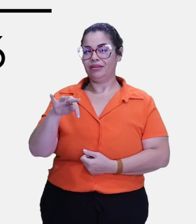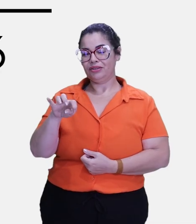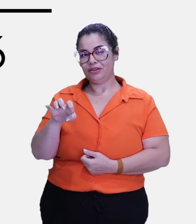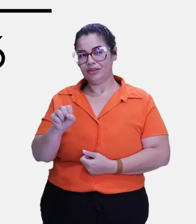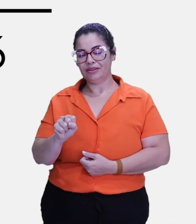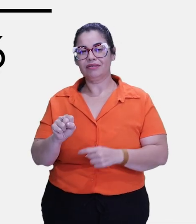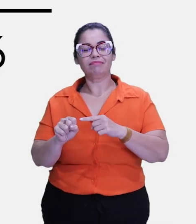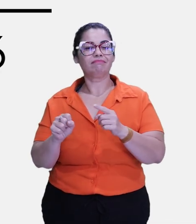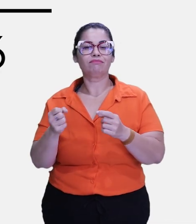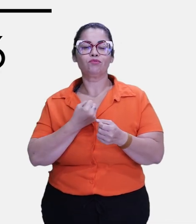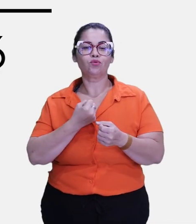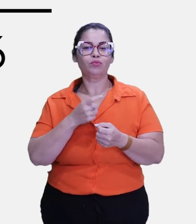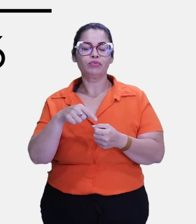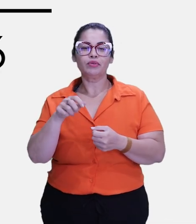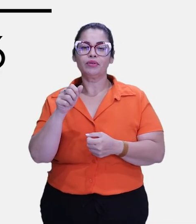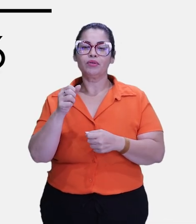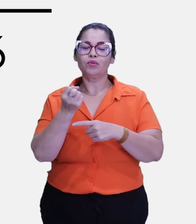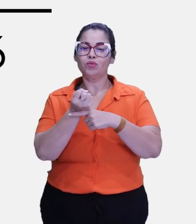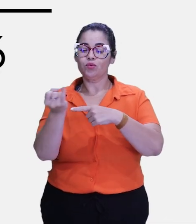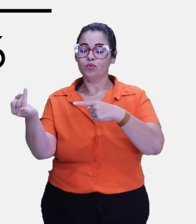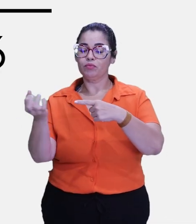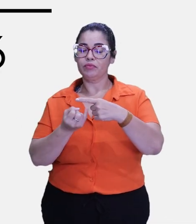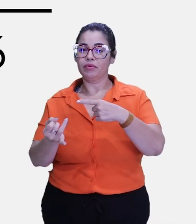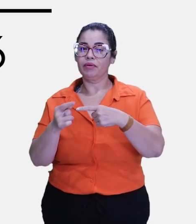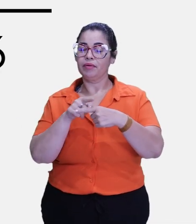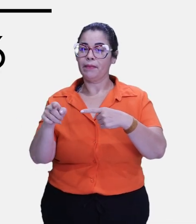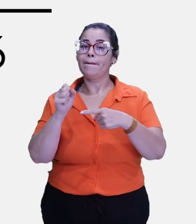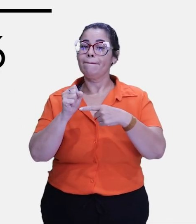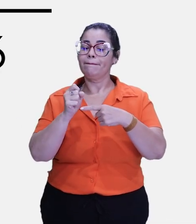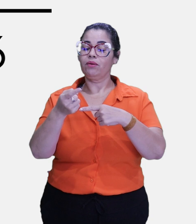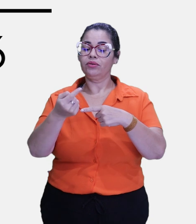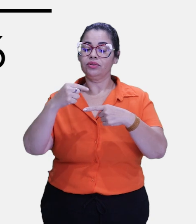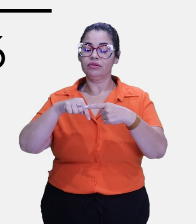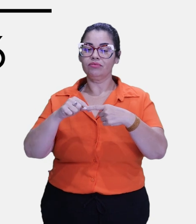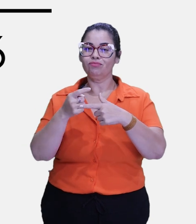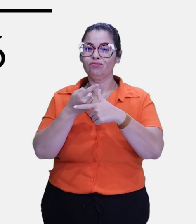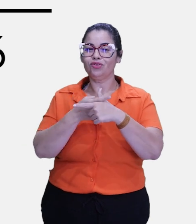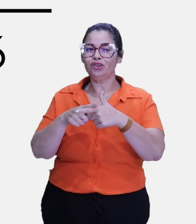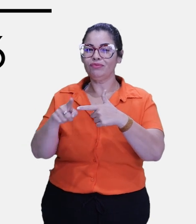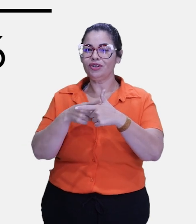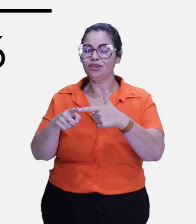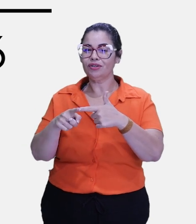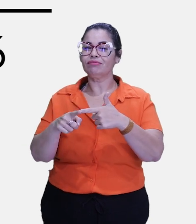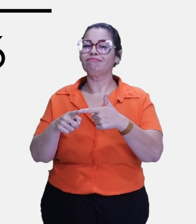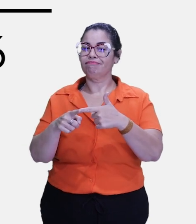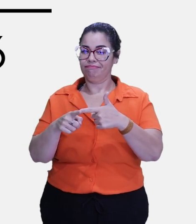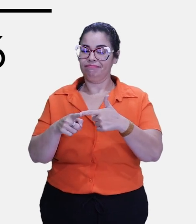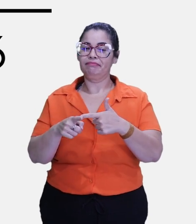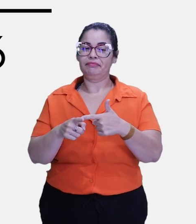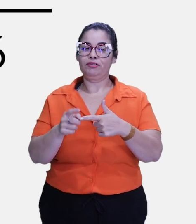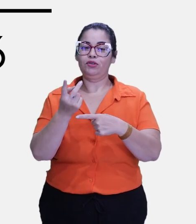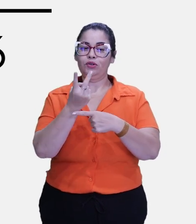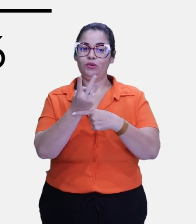As frações aparentes são aquelas em que o numerador pode ser dividido pelo denominador, como